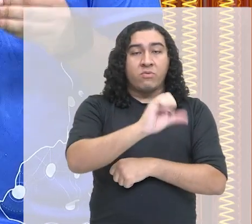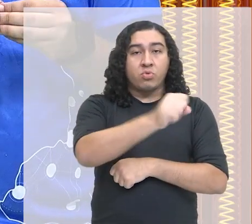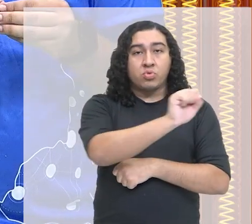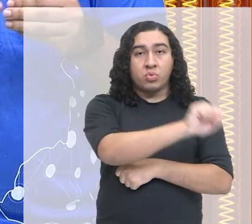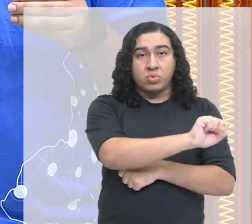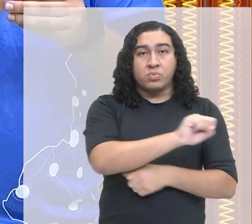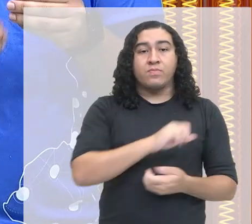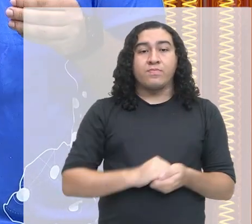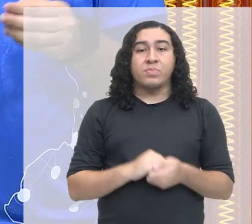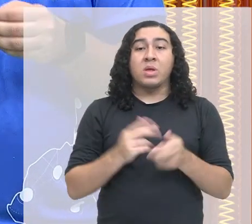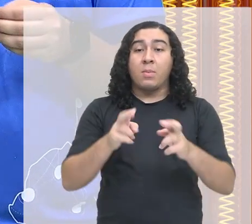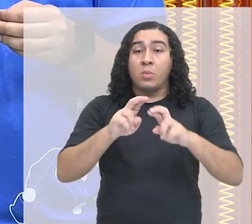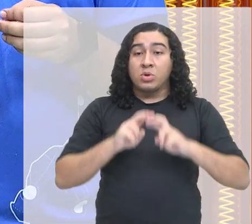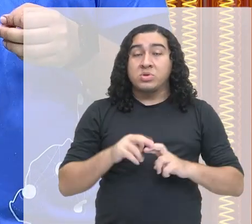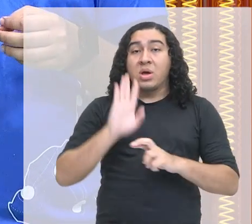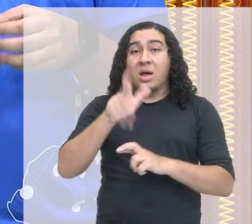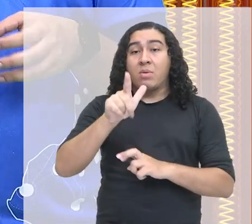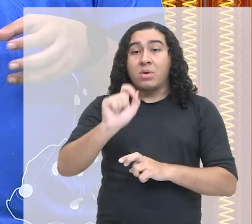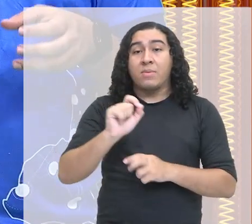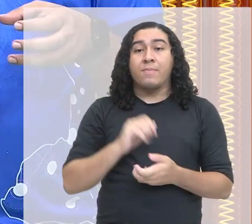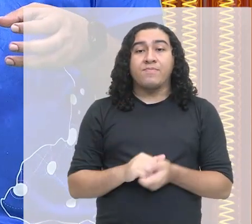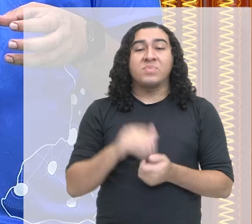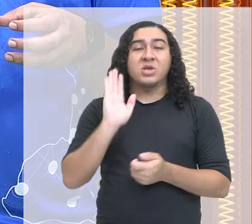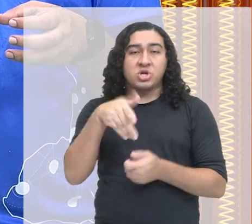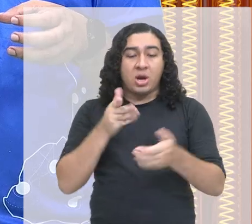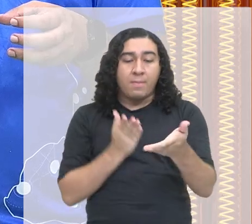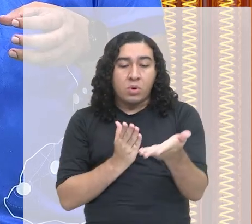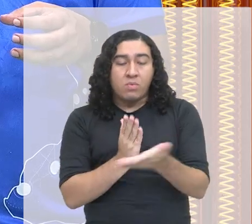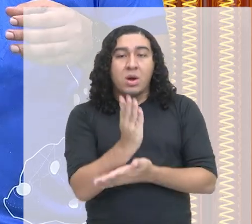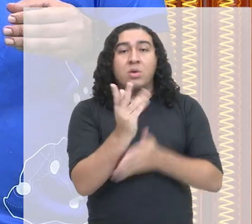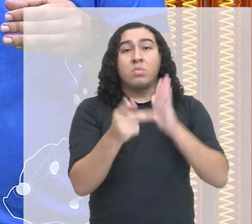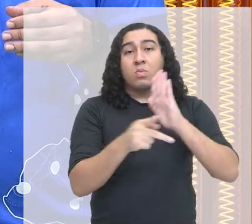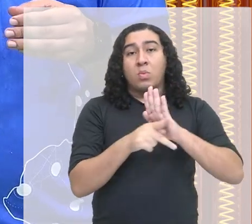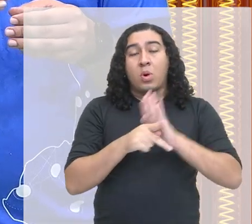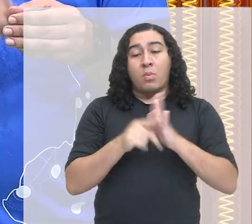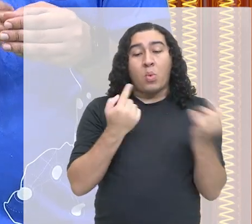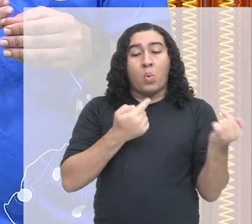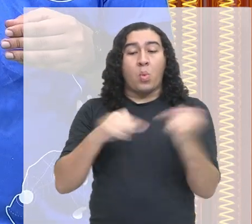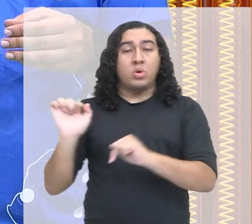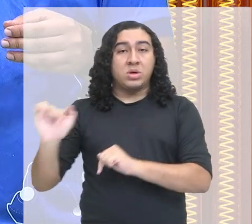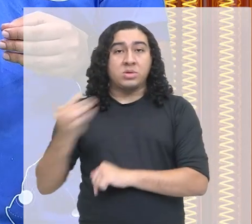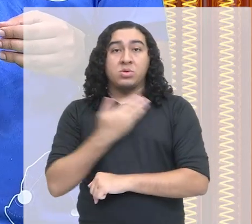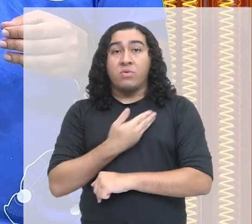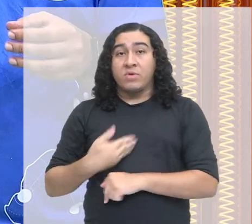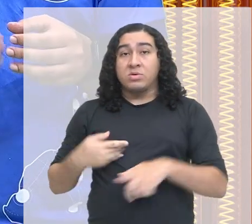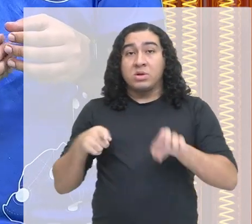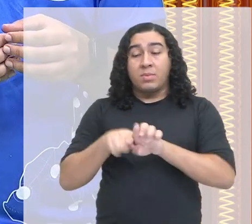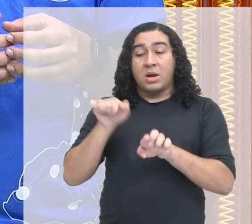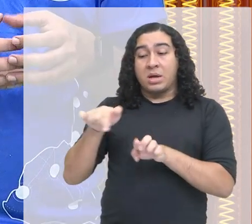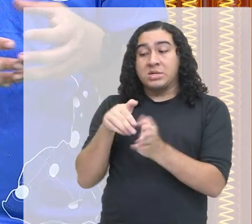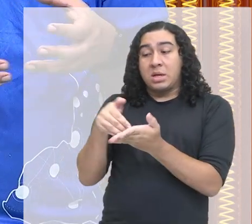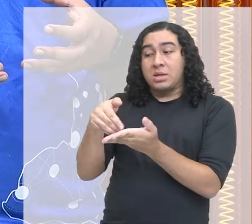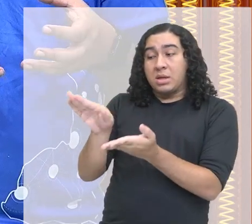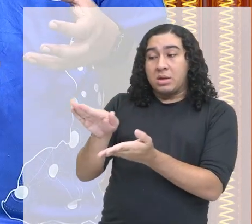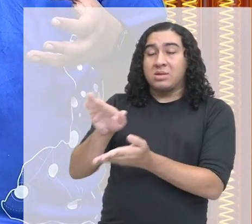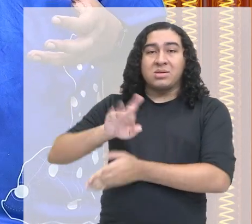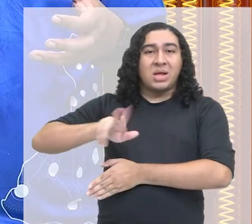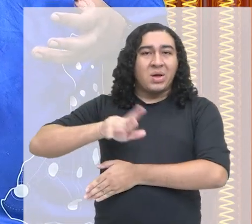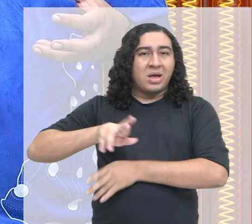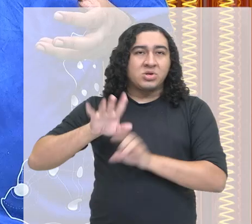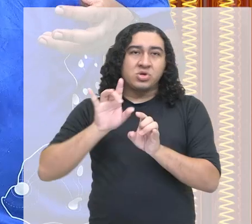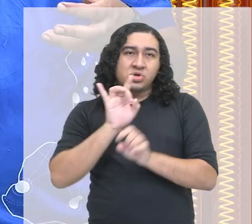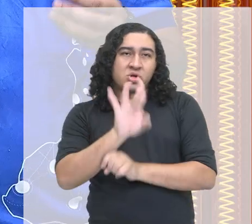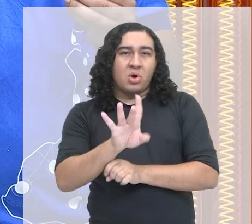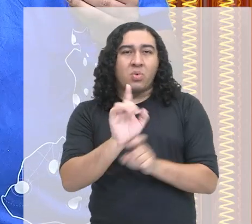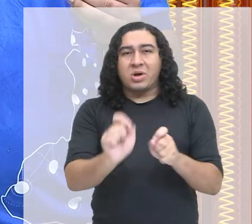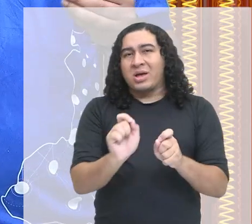vai ser instaurado, né, contra o governo do Collor, e esse processo de impeachment, é claro que ele não é